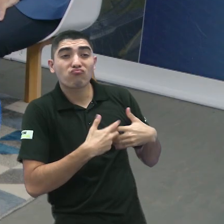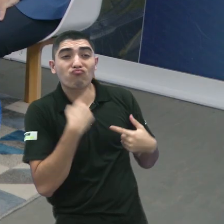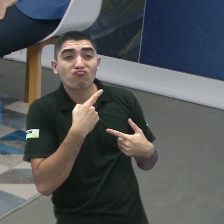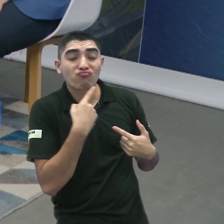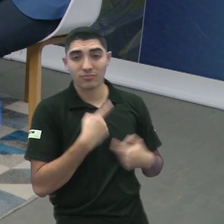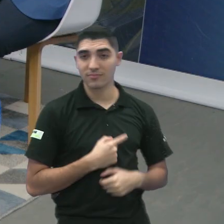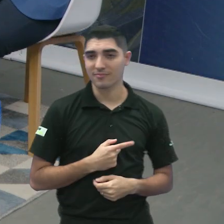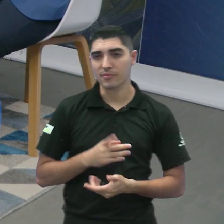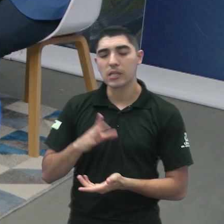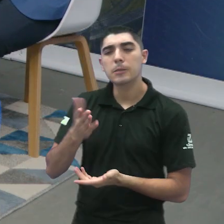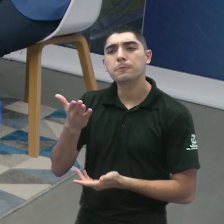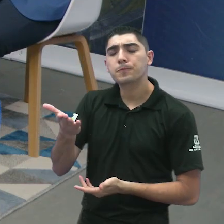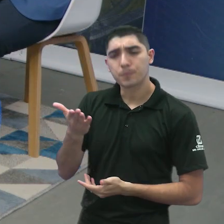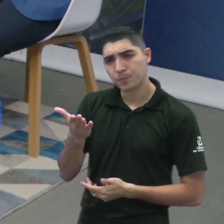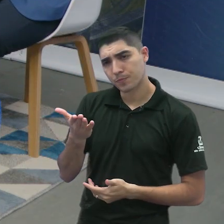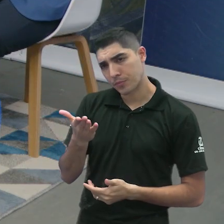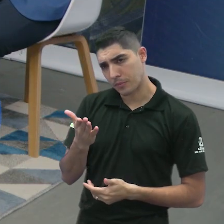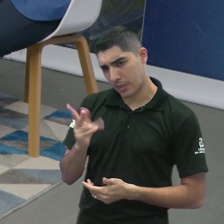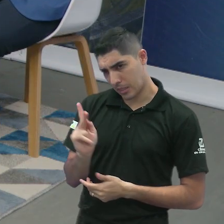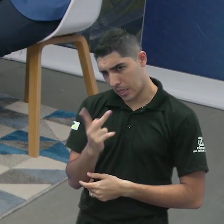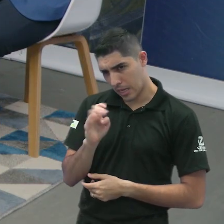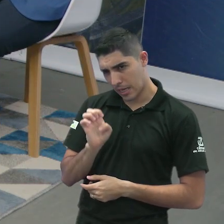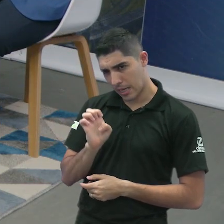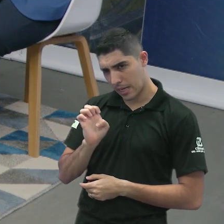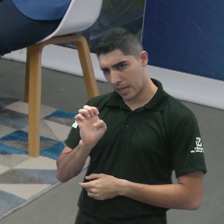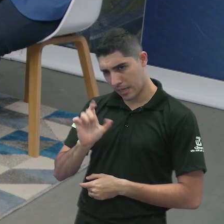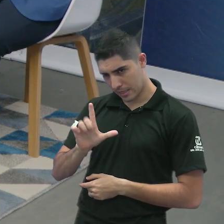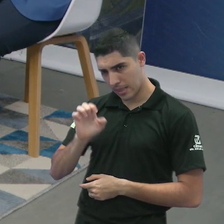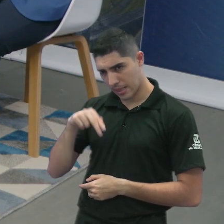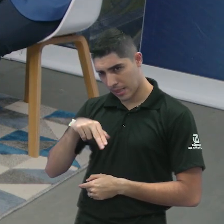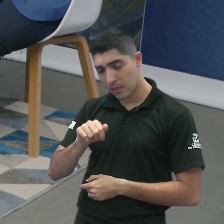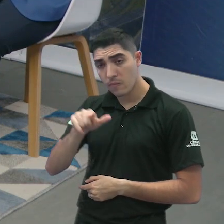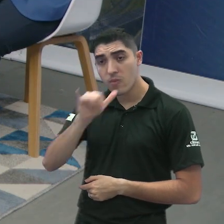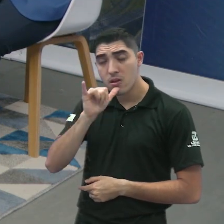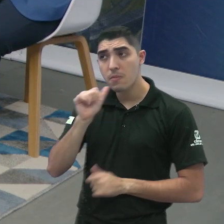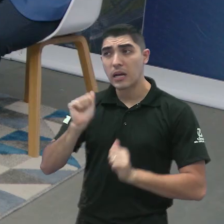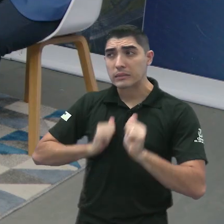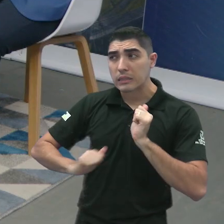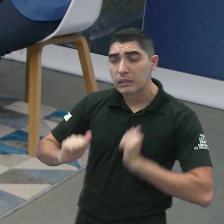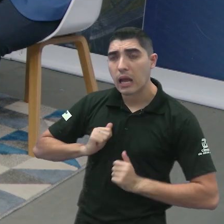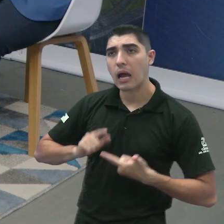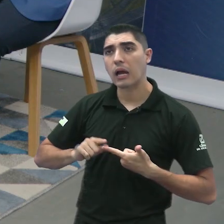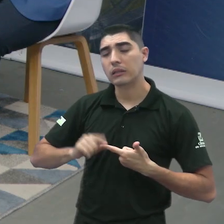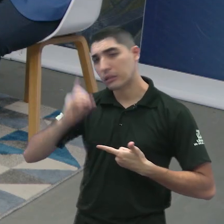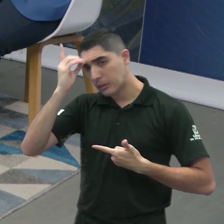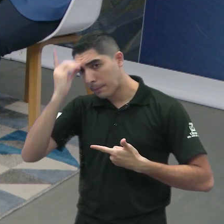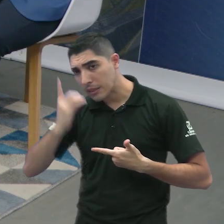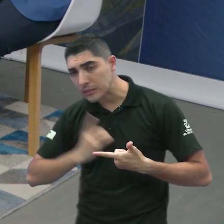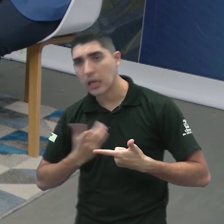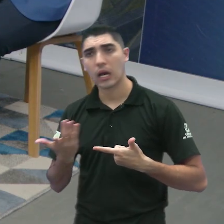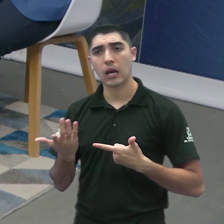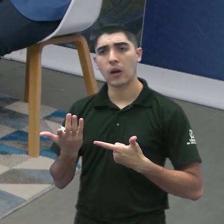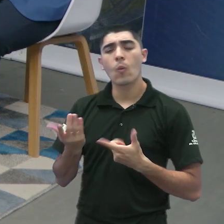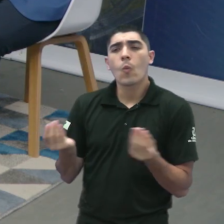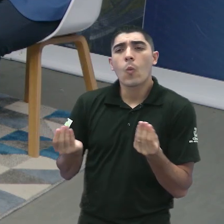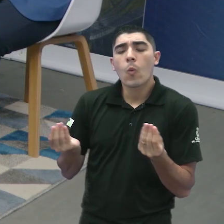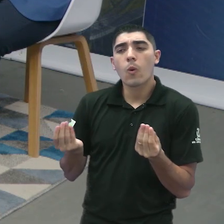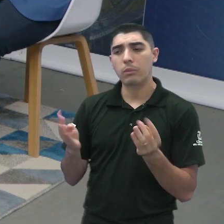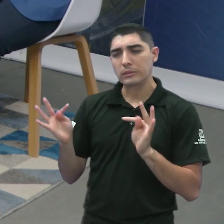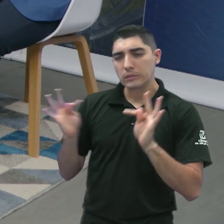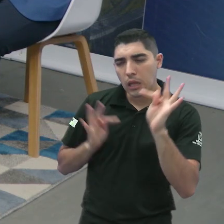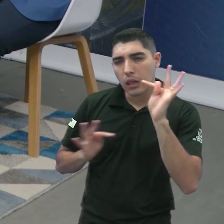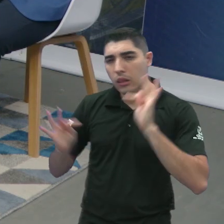Helena, entre as principais queixas, né, atuais, como a ansiedade, depressão, quais terapias